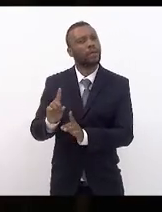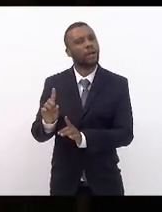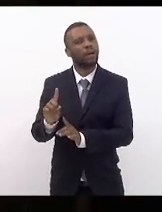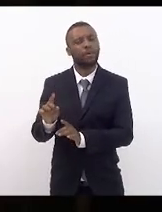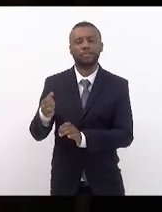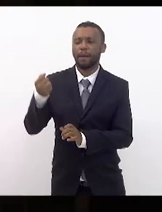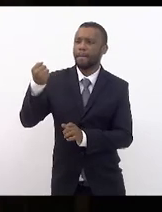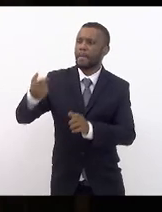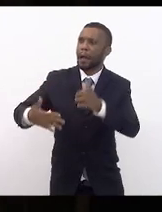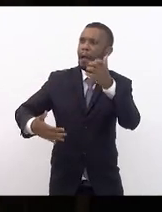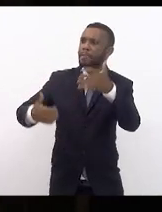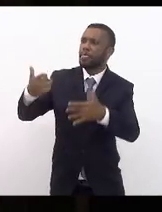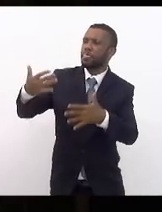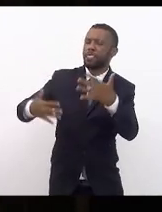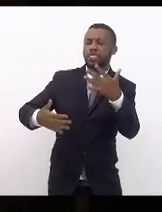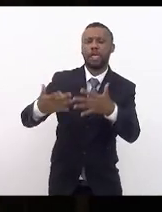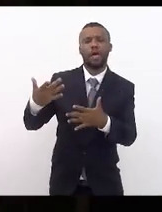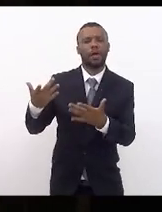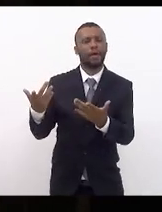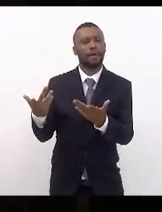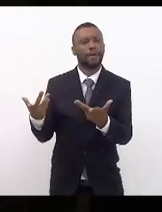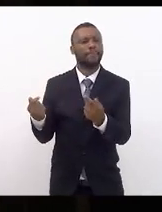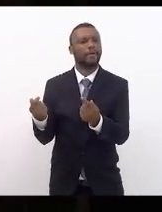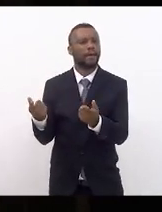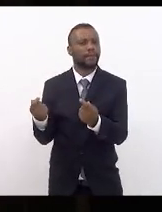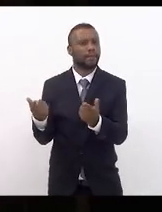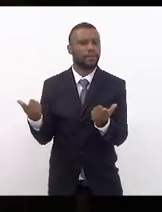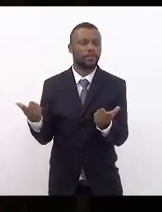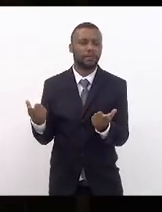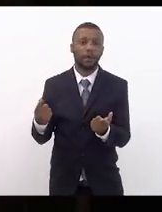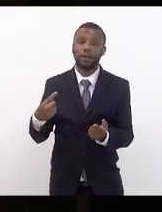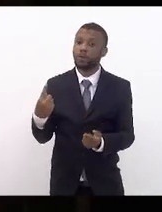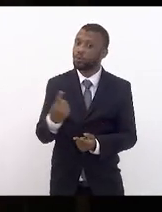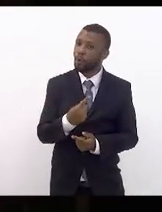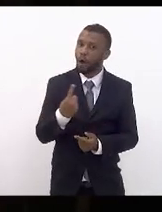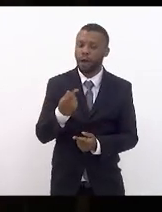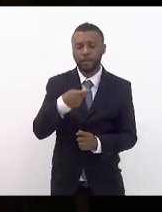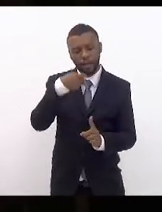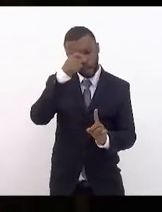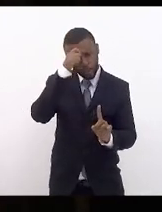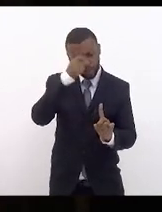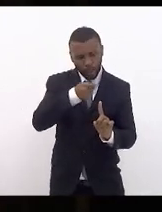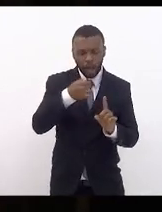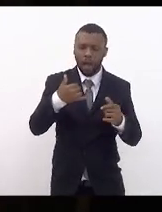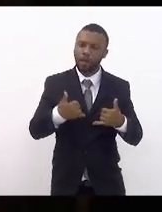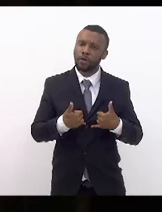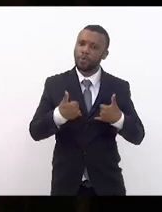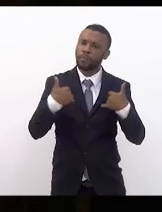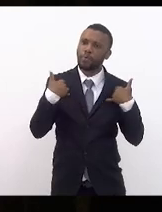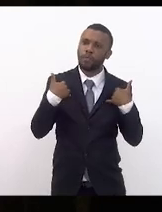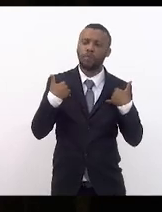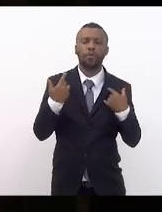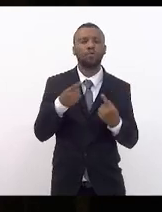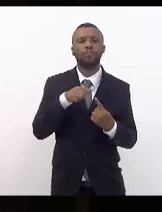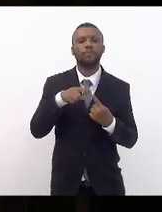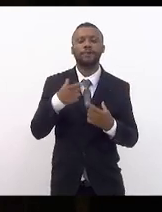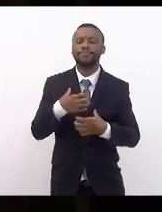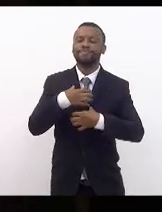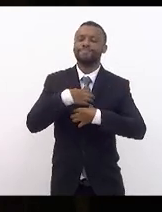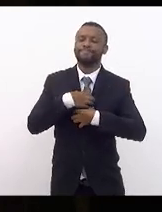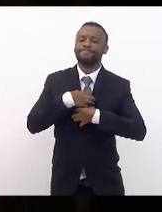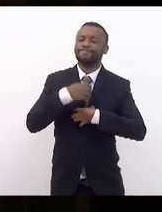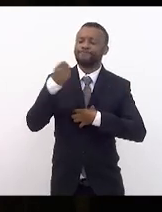palavras vazias. Para nós, a honra, as homenagens existem para inspirar